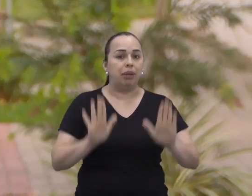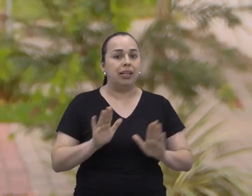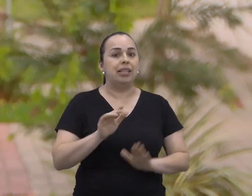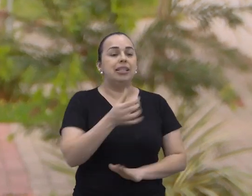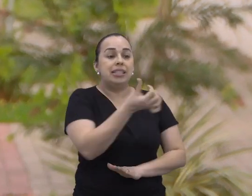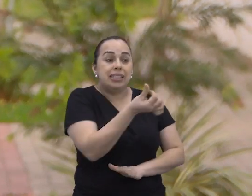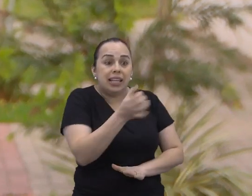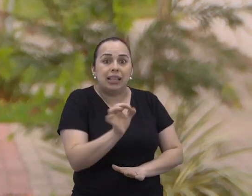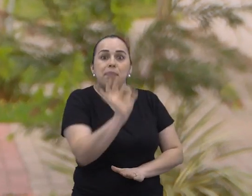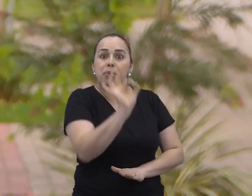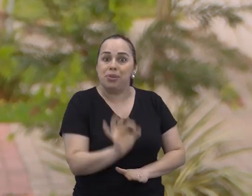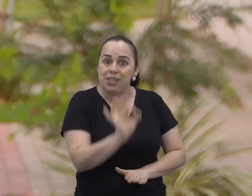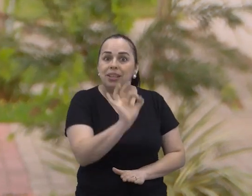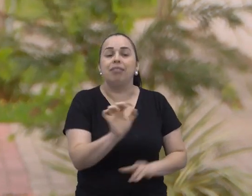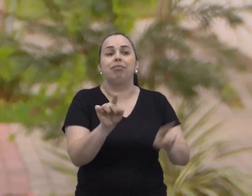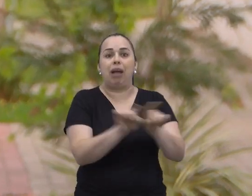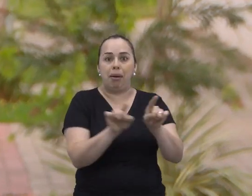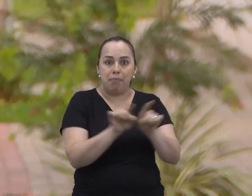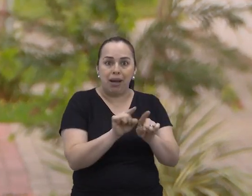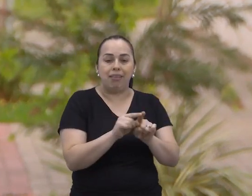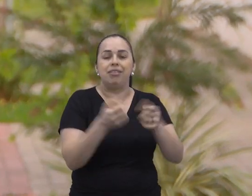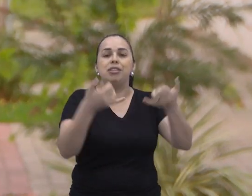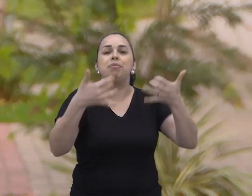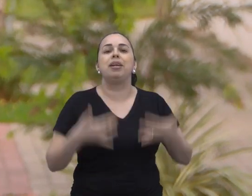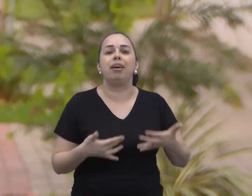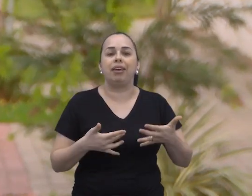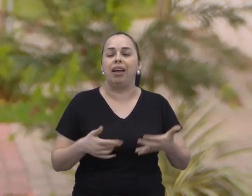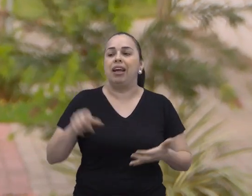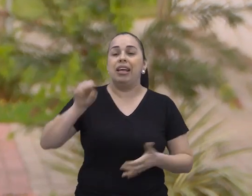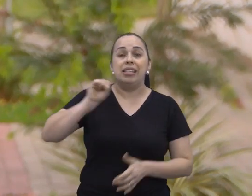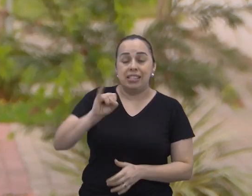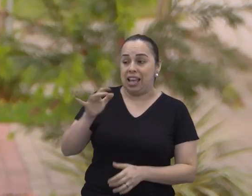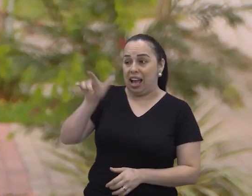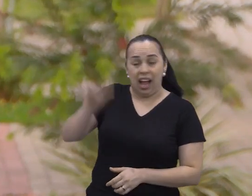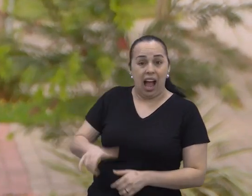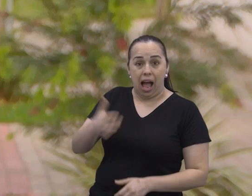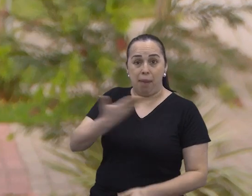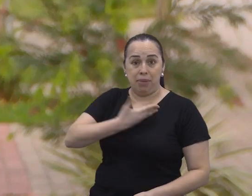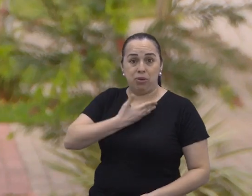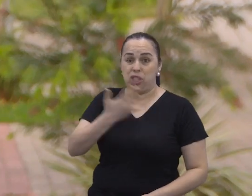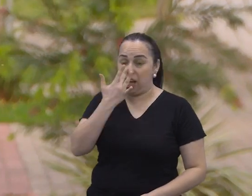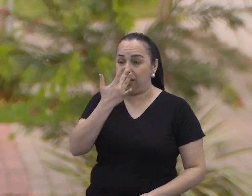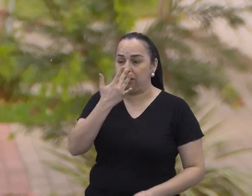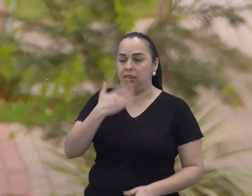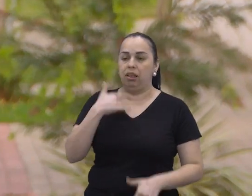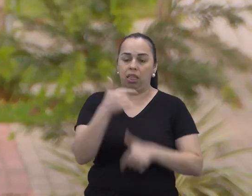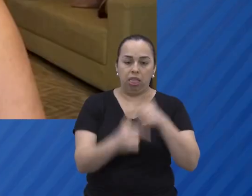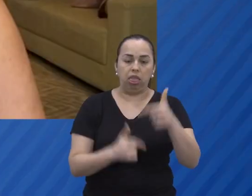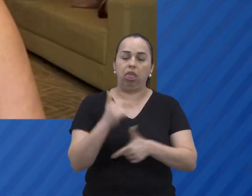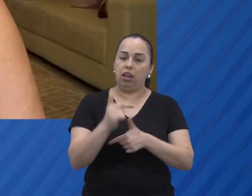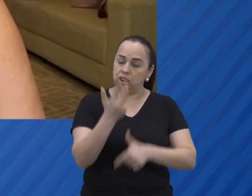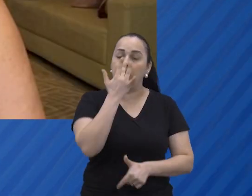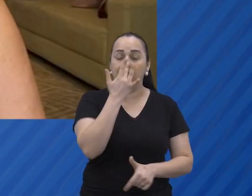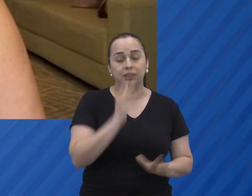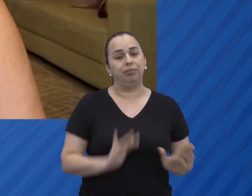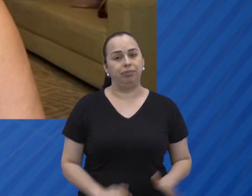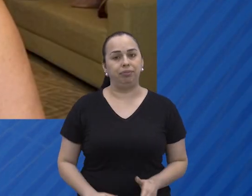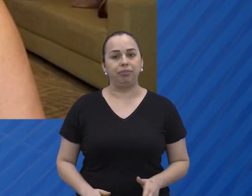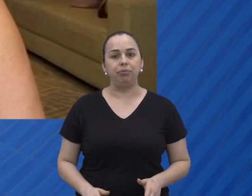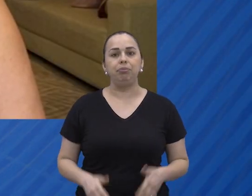quase 60% desse público também alegou que a produtividade foi afetada por causa disso. O